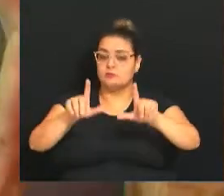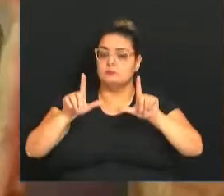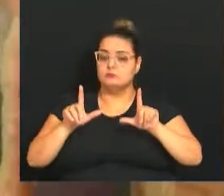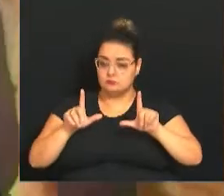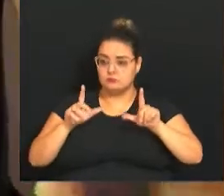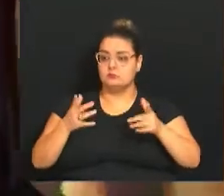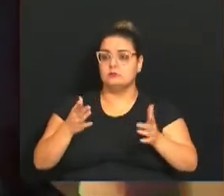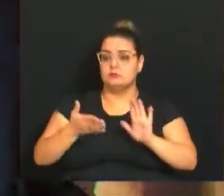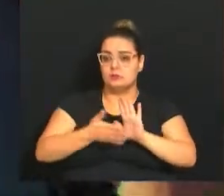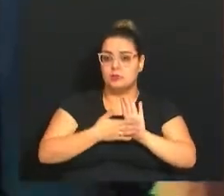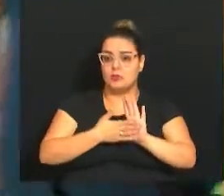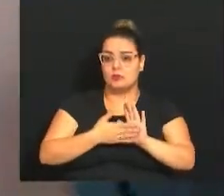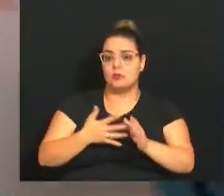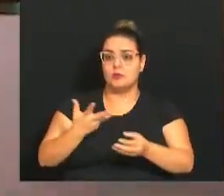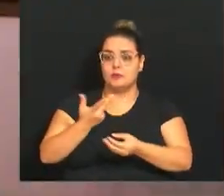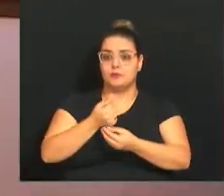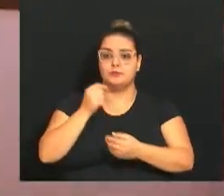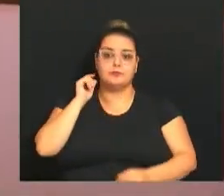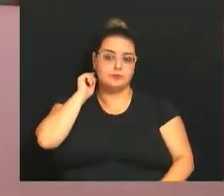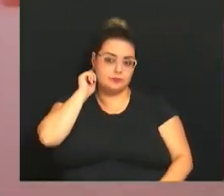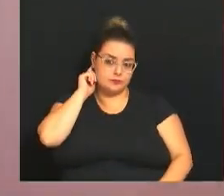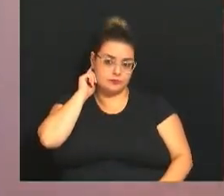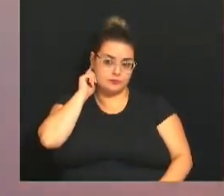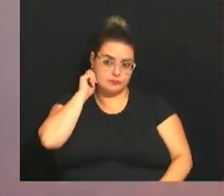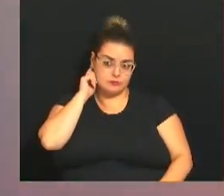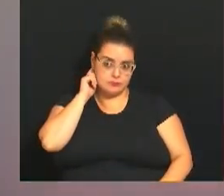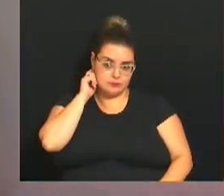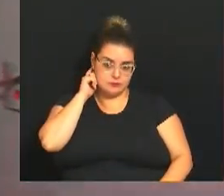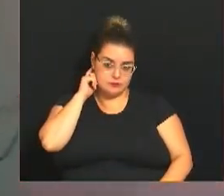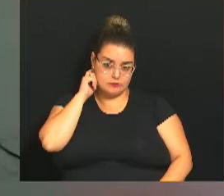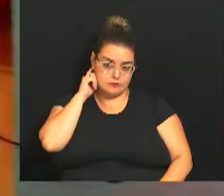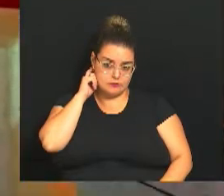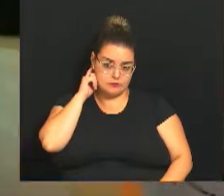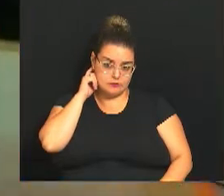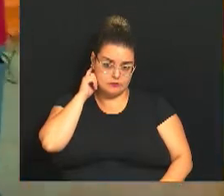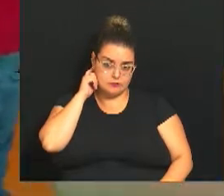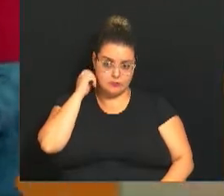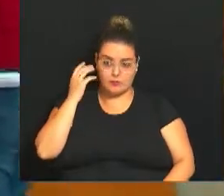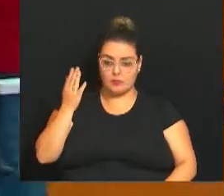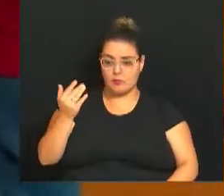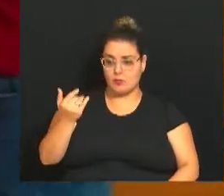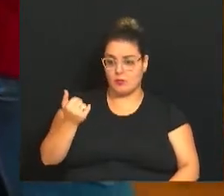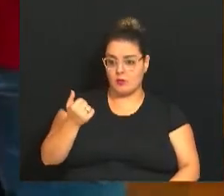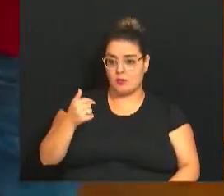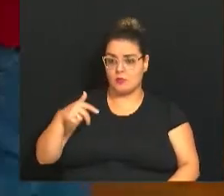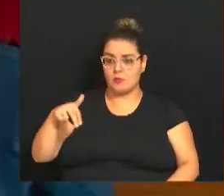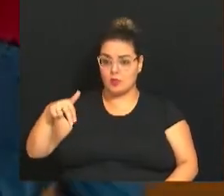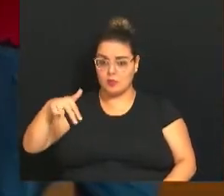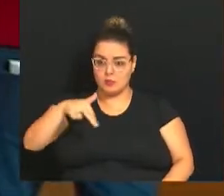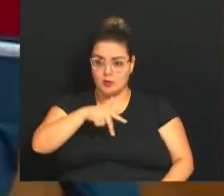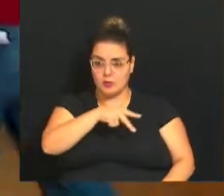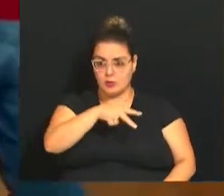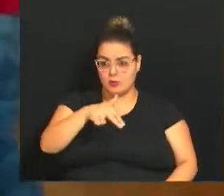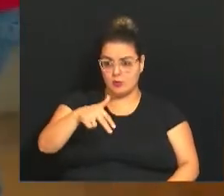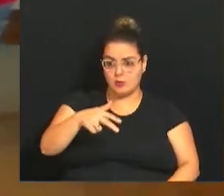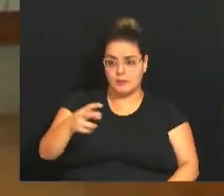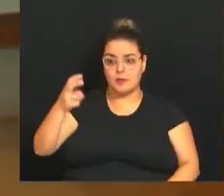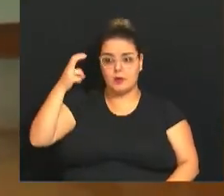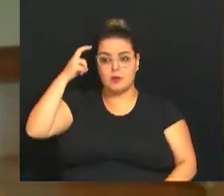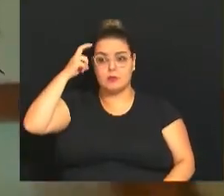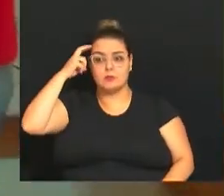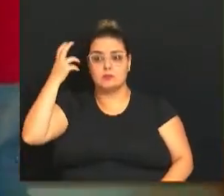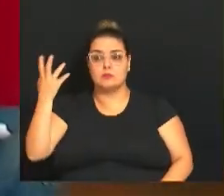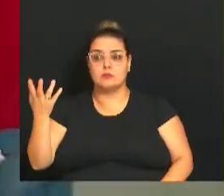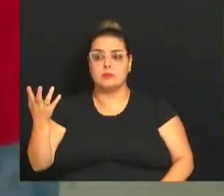dos artistas. Bom, deixa eu caminhar, vem comigo aqui, Marco Aurélio Azevedo, vou caminhar aqui pelo Instituto Cultural, Instituto